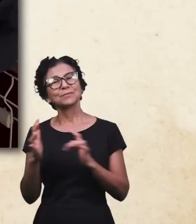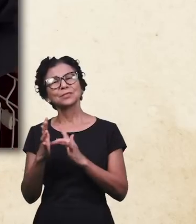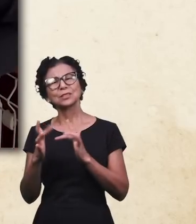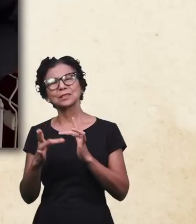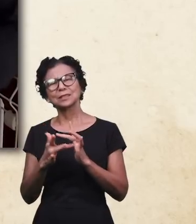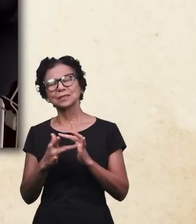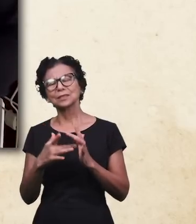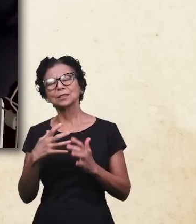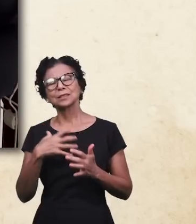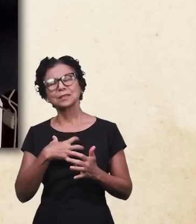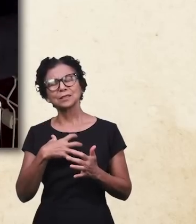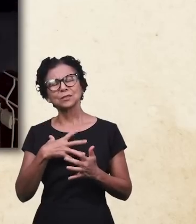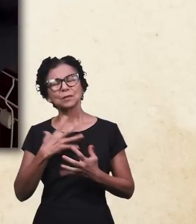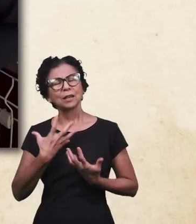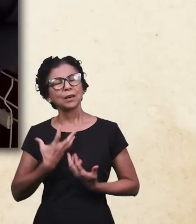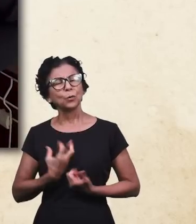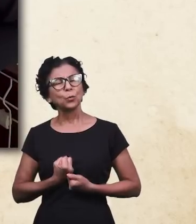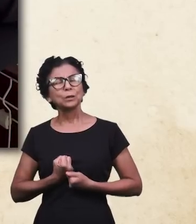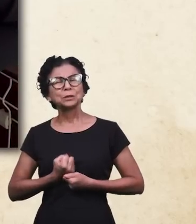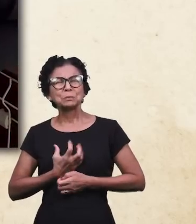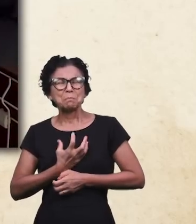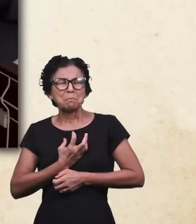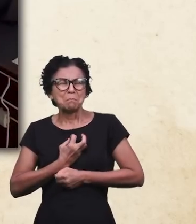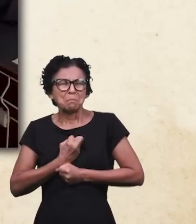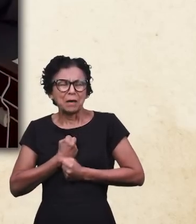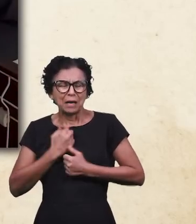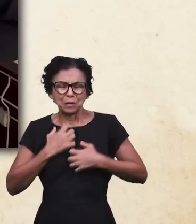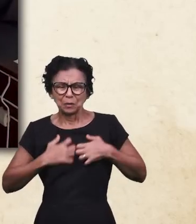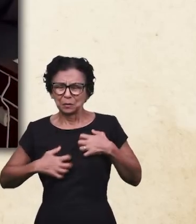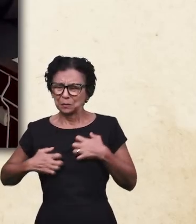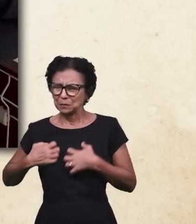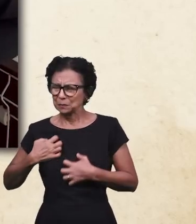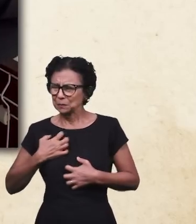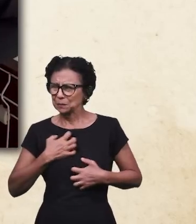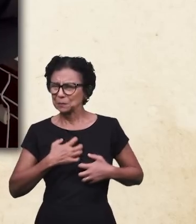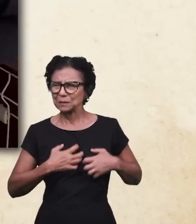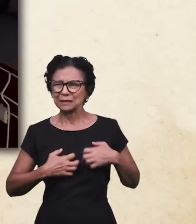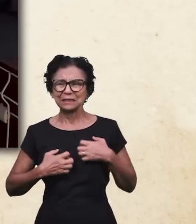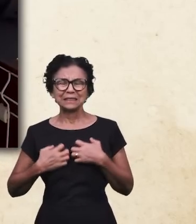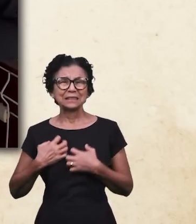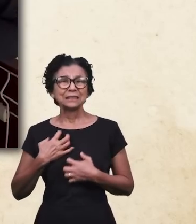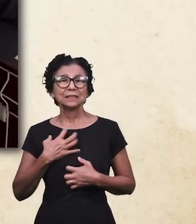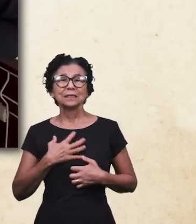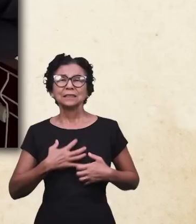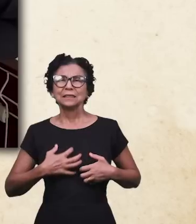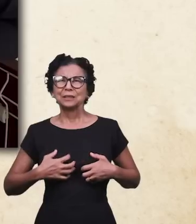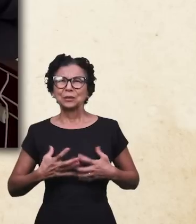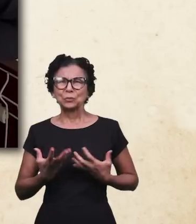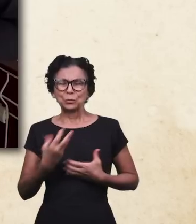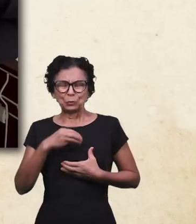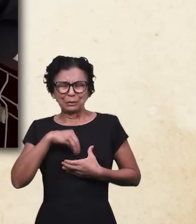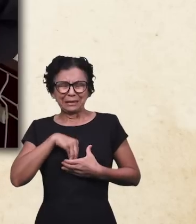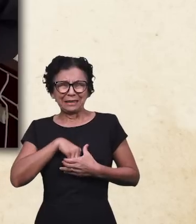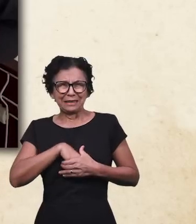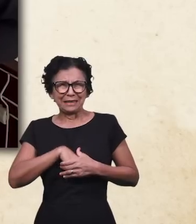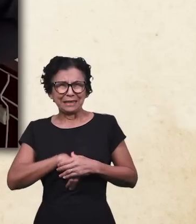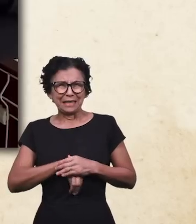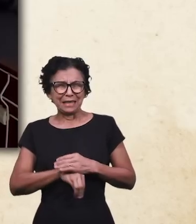sentimento, de angústia, de mágoa, tudo aquilo que traz, que consome o homem neste